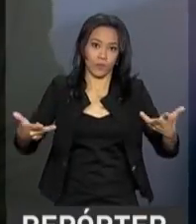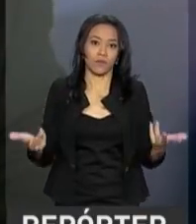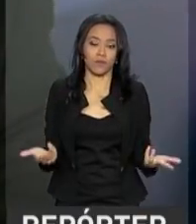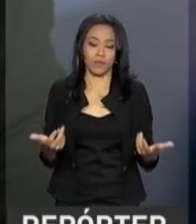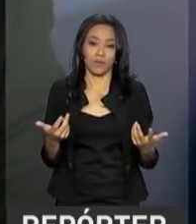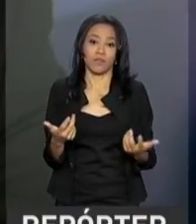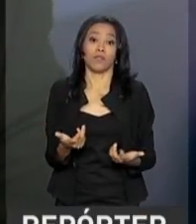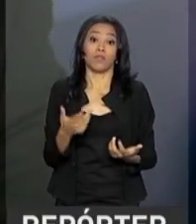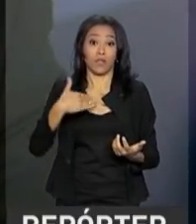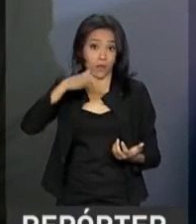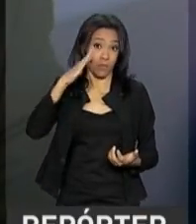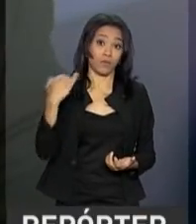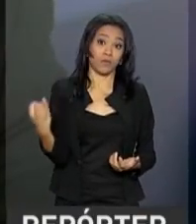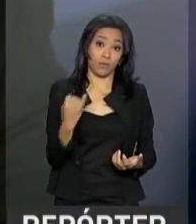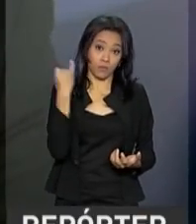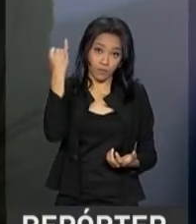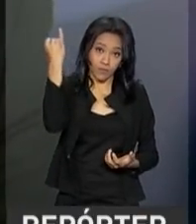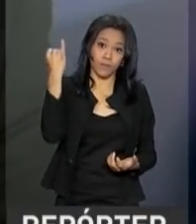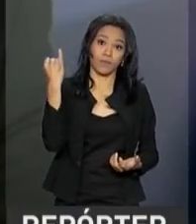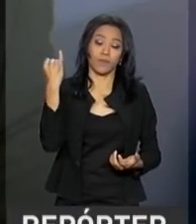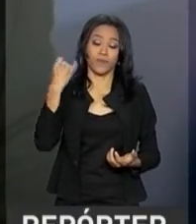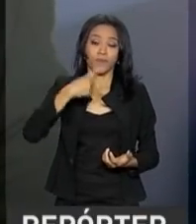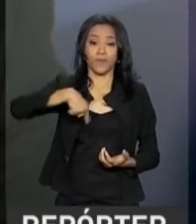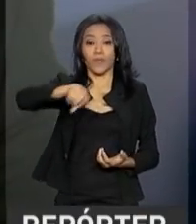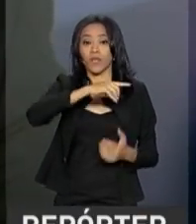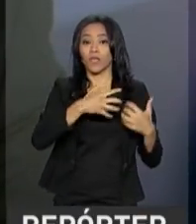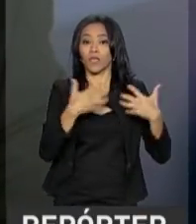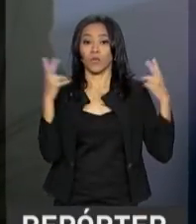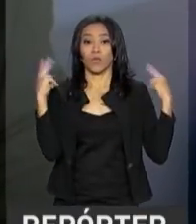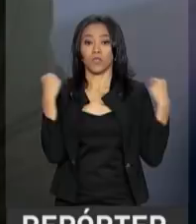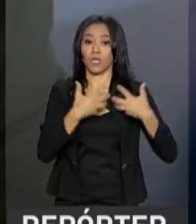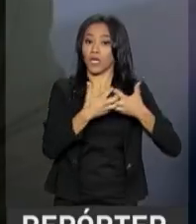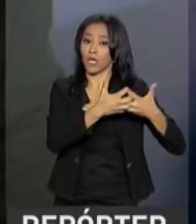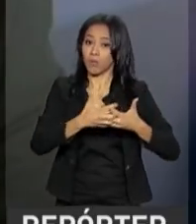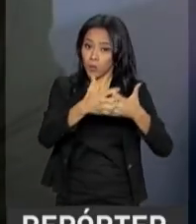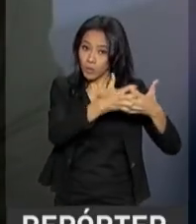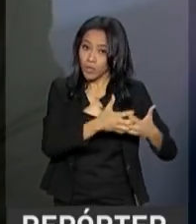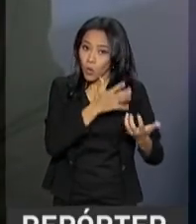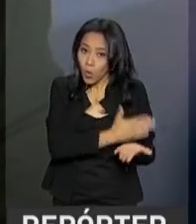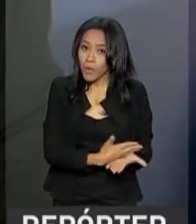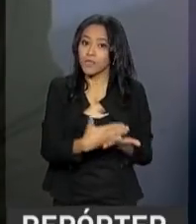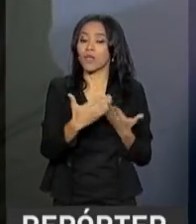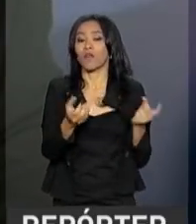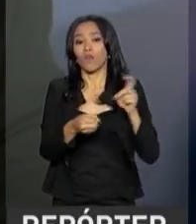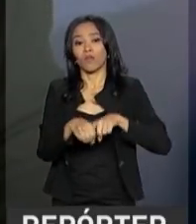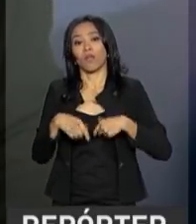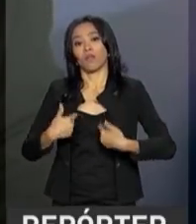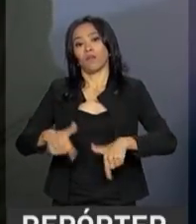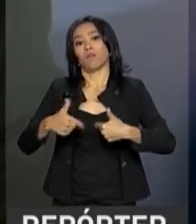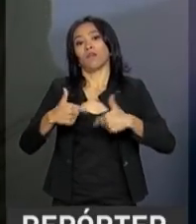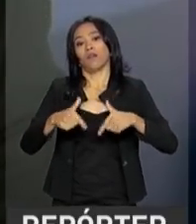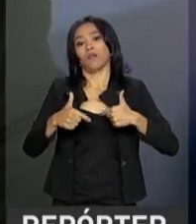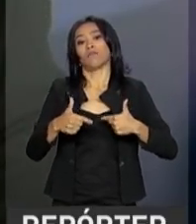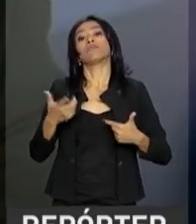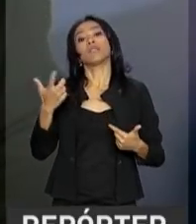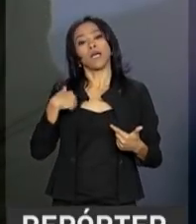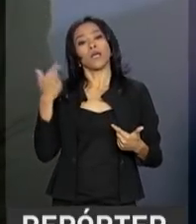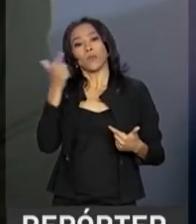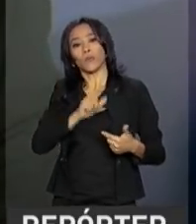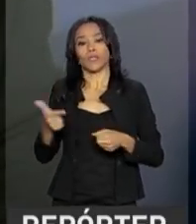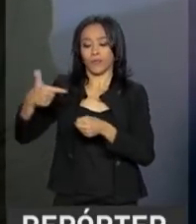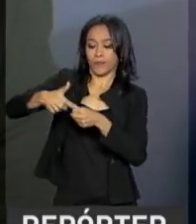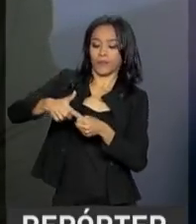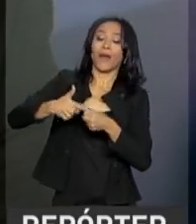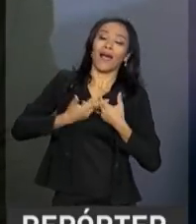a coisa mais importante é, primeiro, os caminhoneiros começarem a trabalhar e ter óleo diesel para abastecer o caminhão. Aí o fluxo